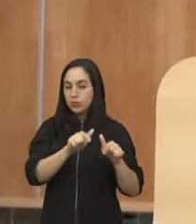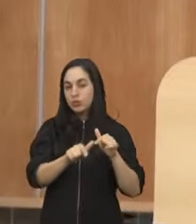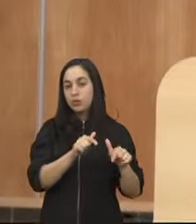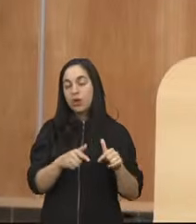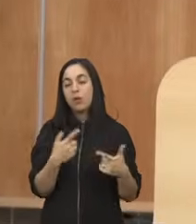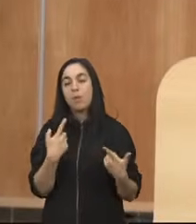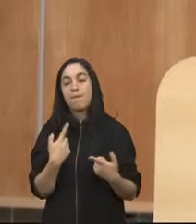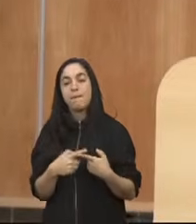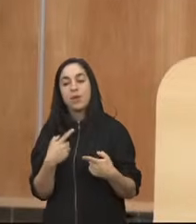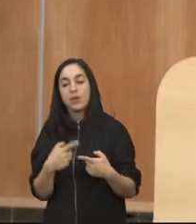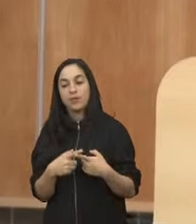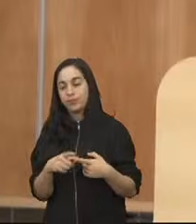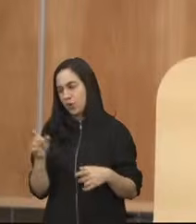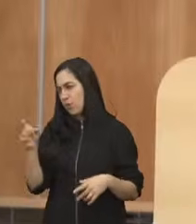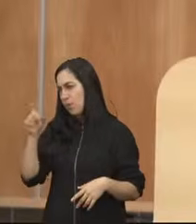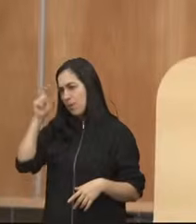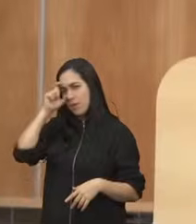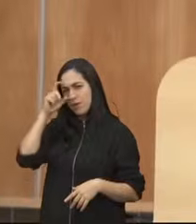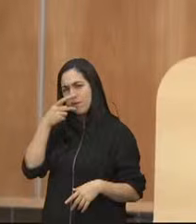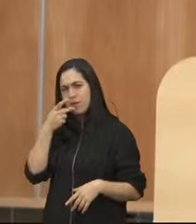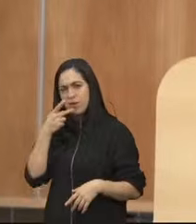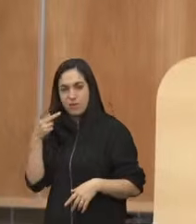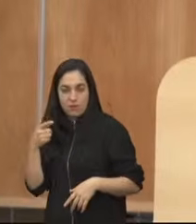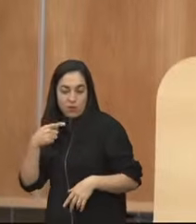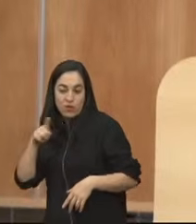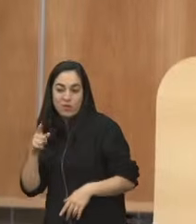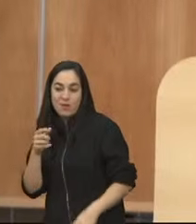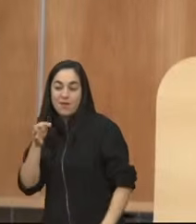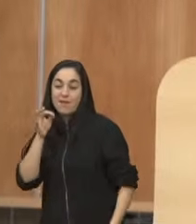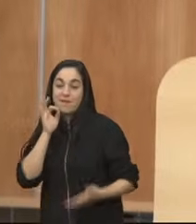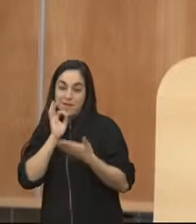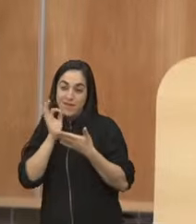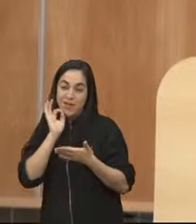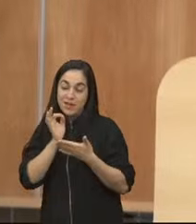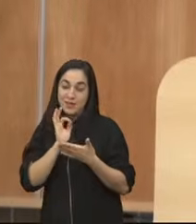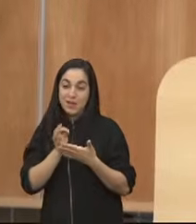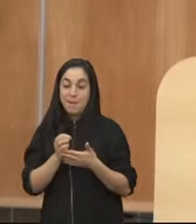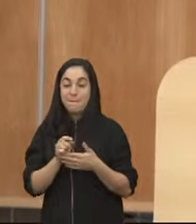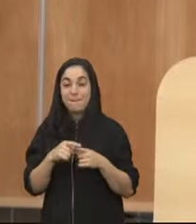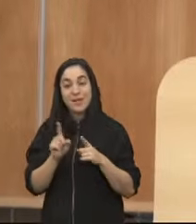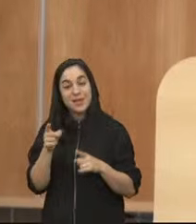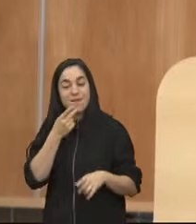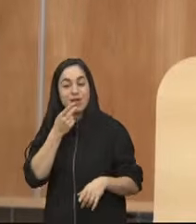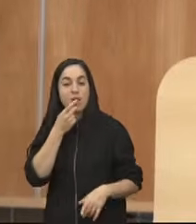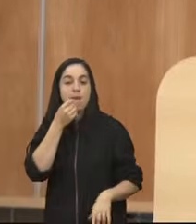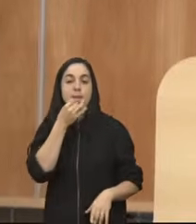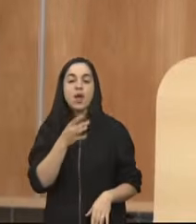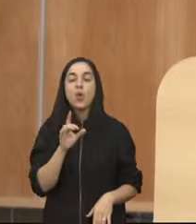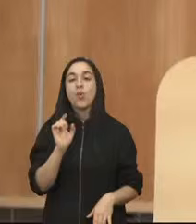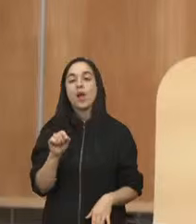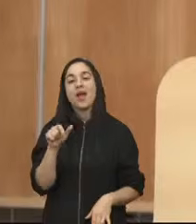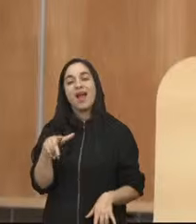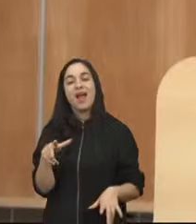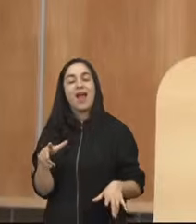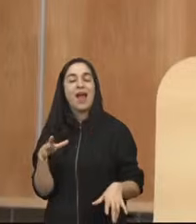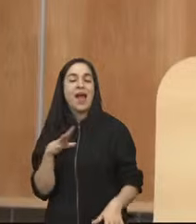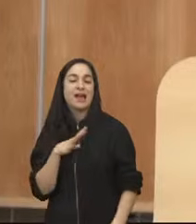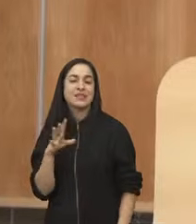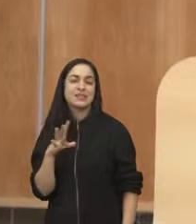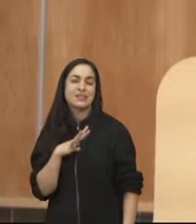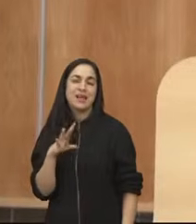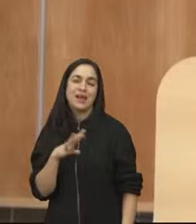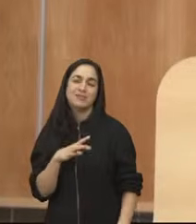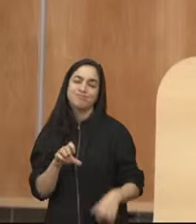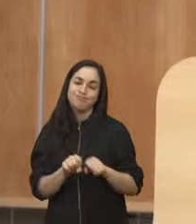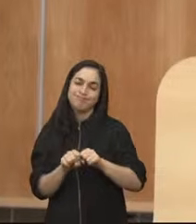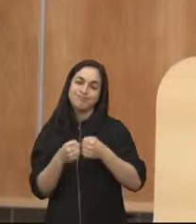Marcelo estava aqui, acho que ele foi tomar um cafezinho, mas o Marcelo disse bem, a cidade está quebrada, fruto